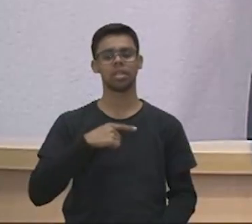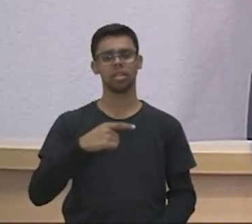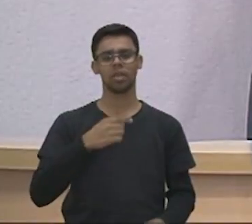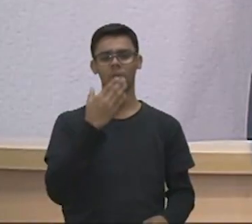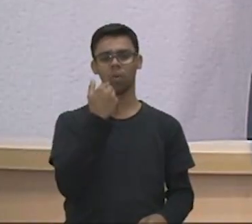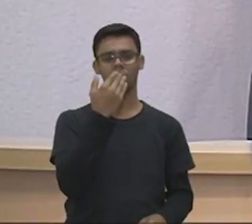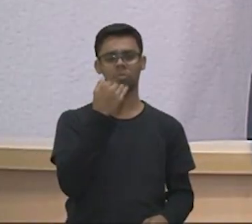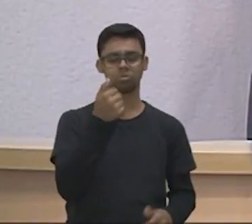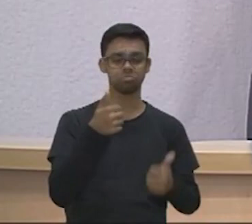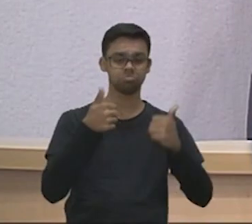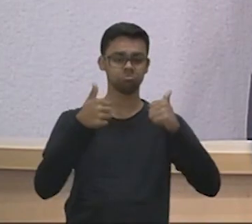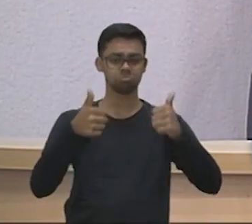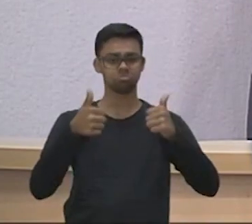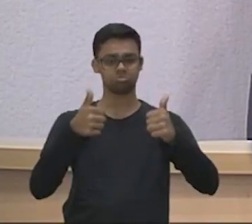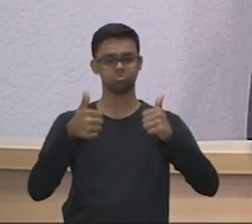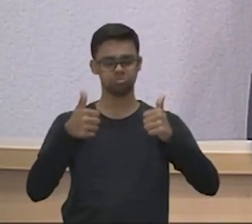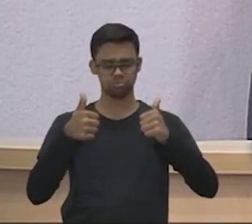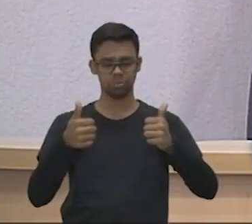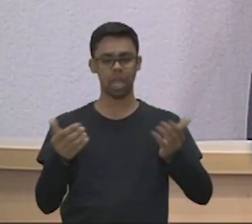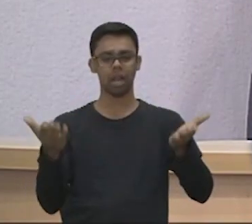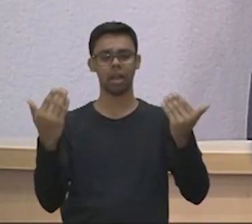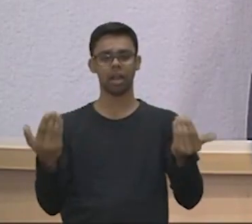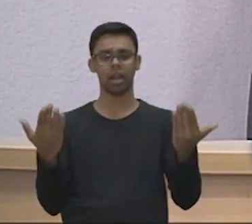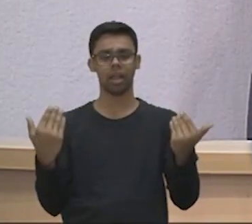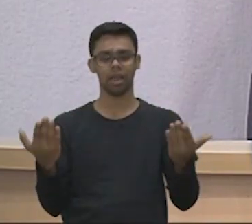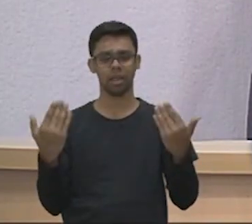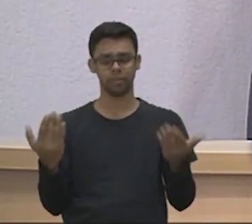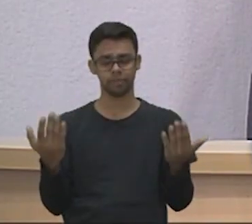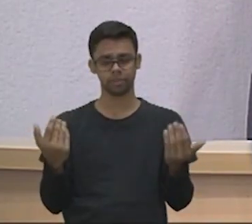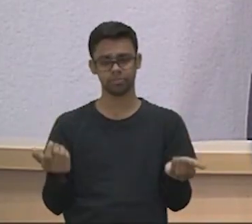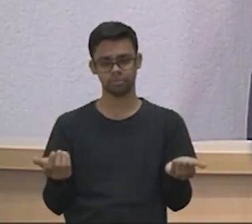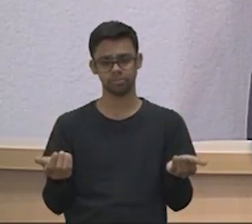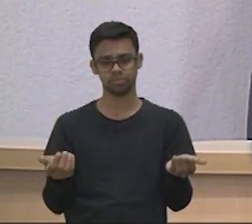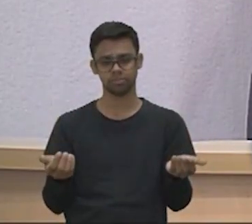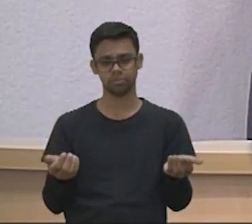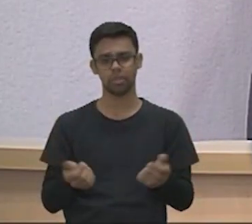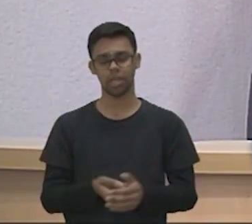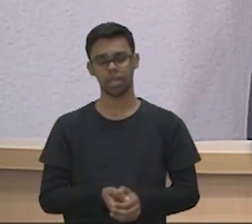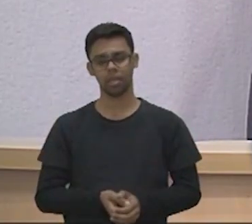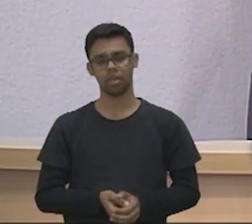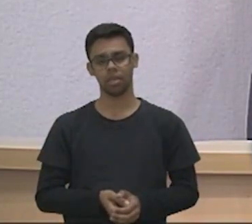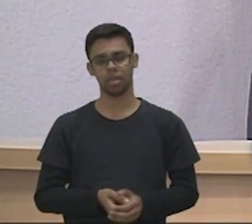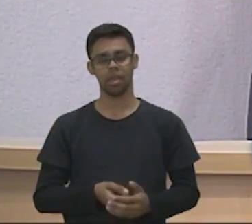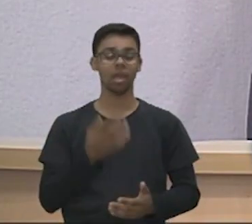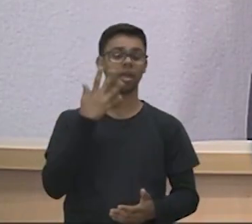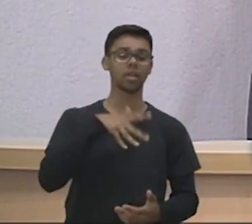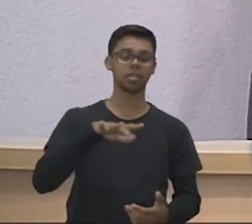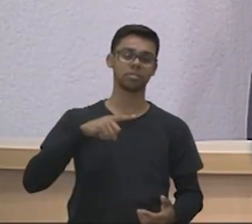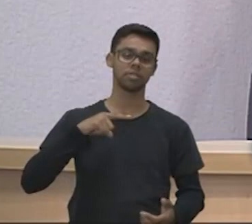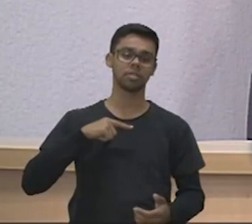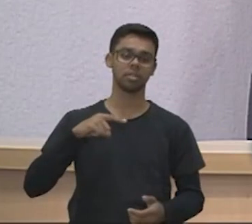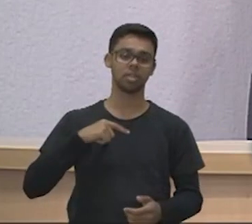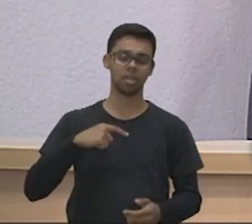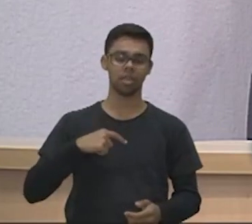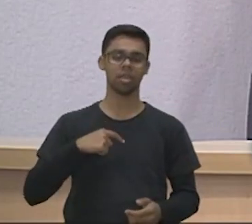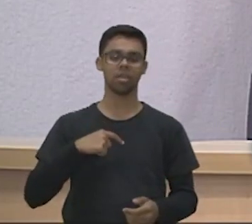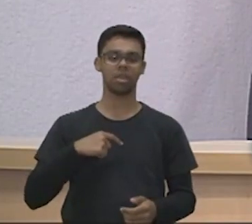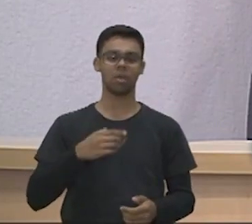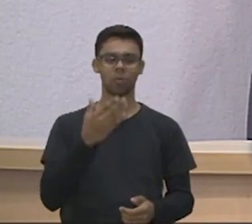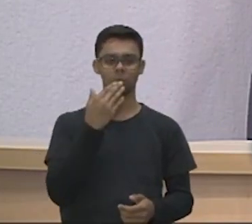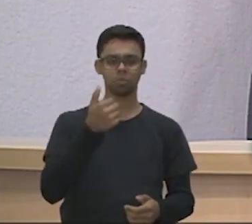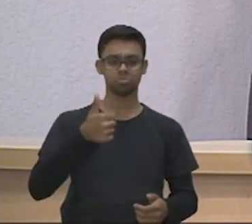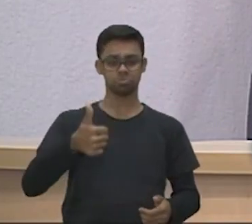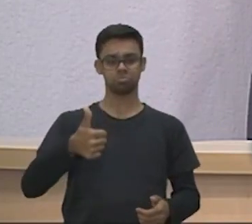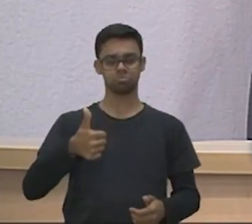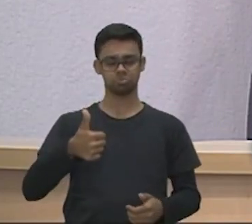é a realidade, é só para as crianças realmente que têm aí a recomendação da nutrição. A comida está